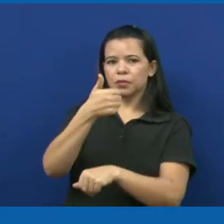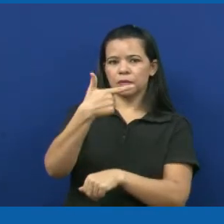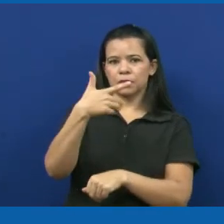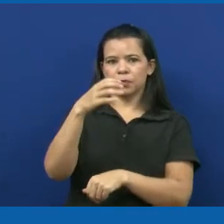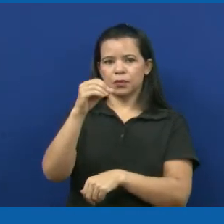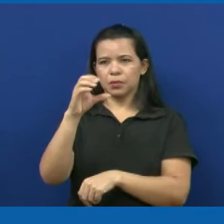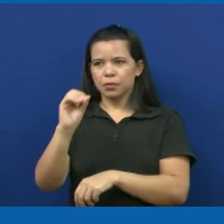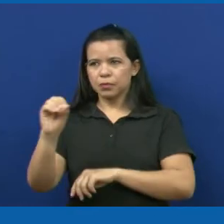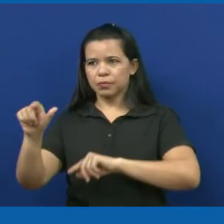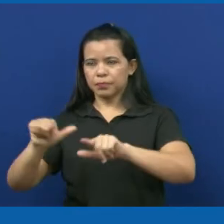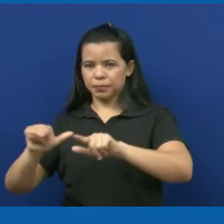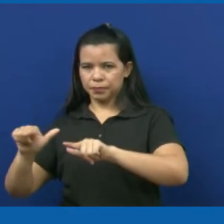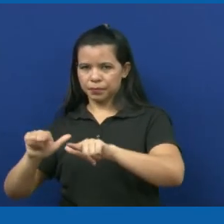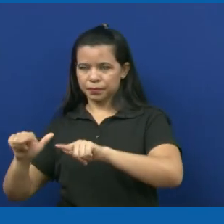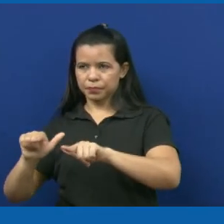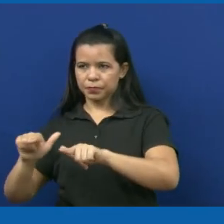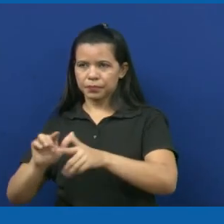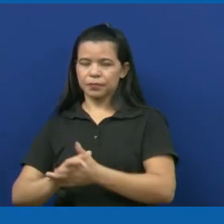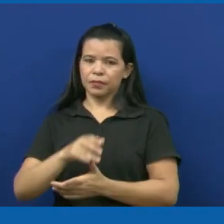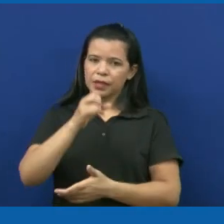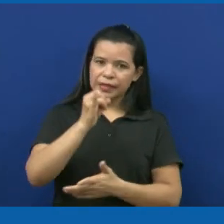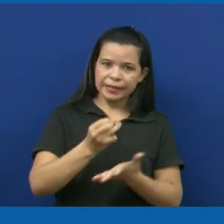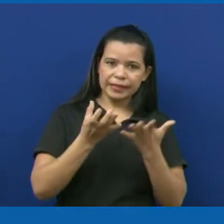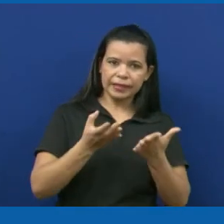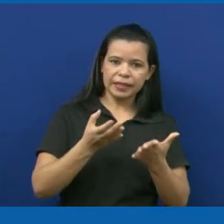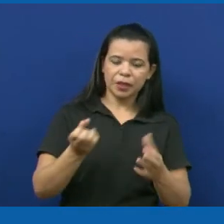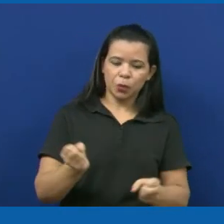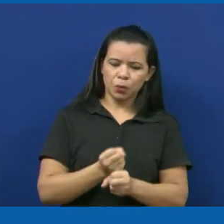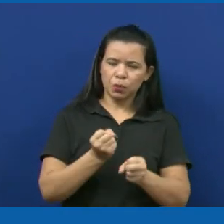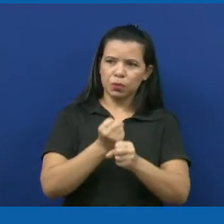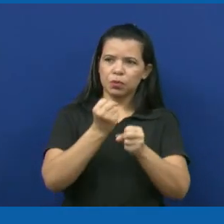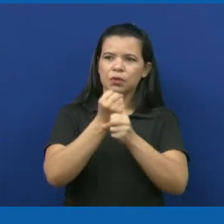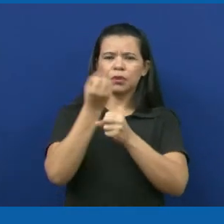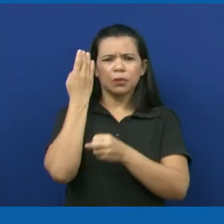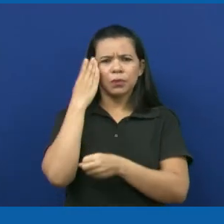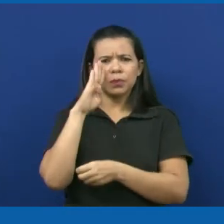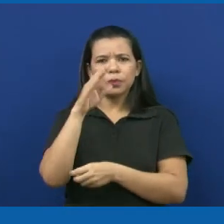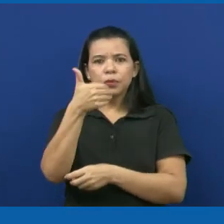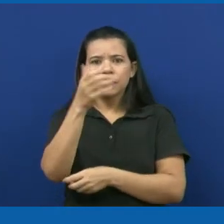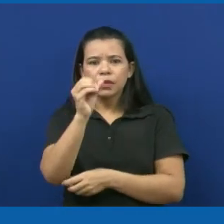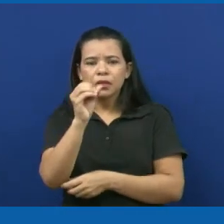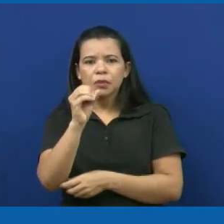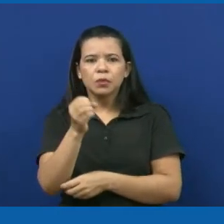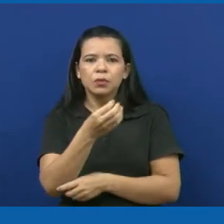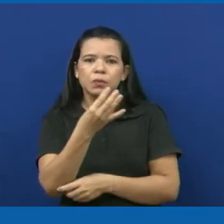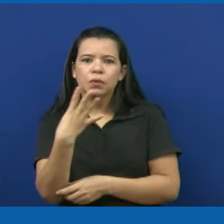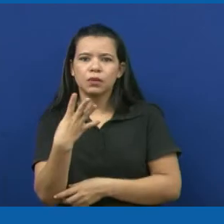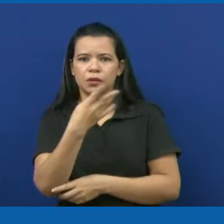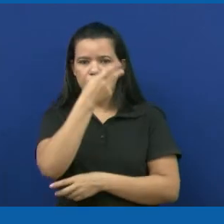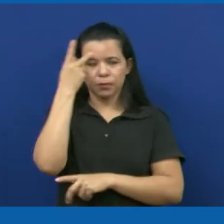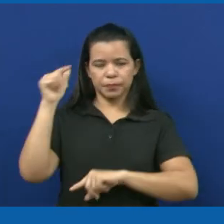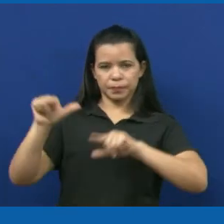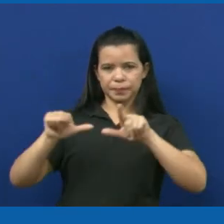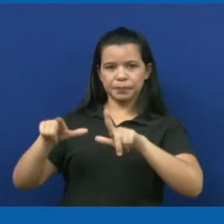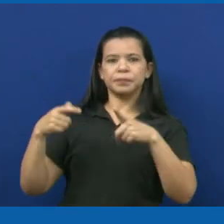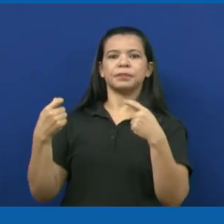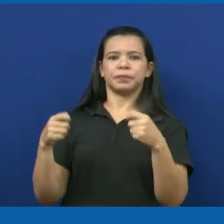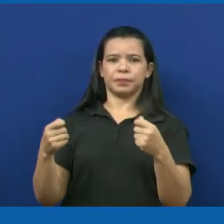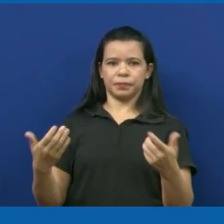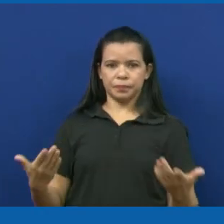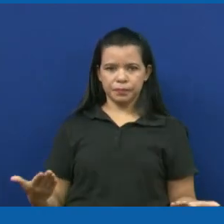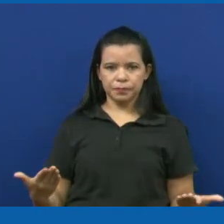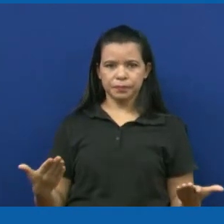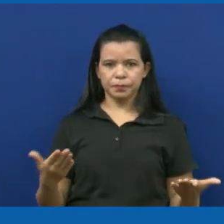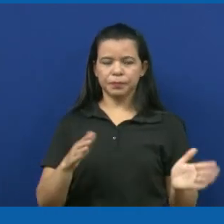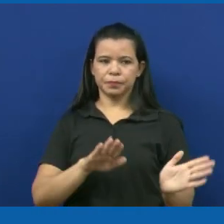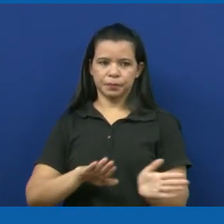10 dias, quantos trabalhadores serão necessários? Vamos lá. Primeira coisa que nós temos que fazer é verificar quais